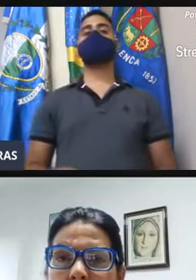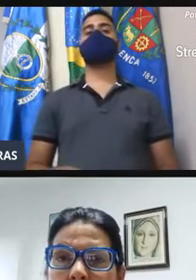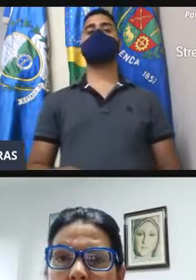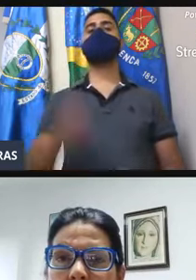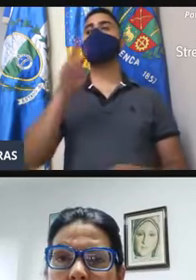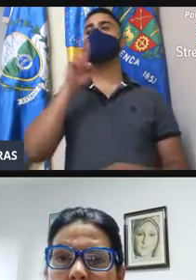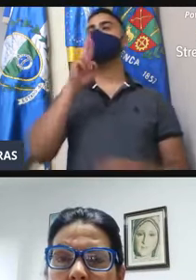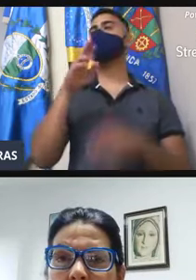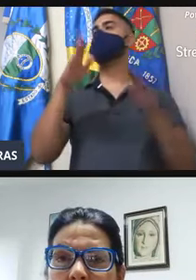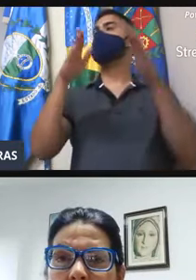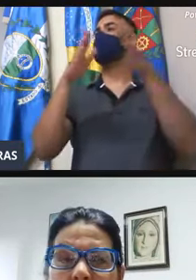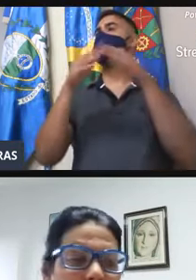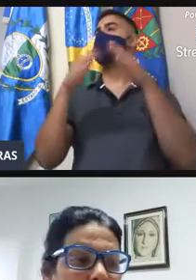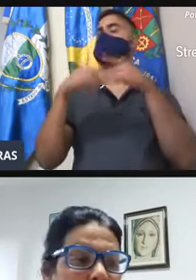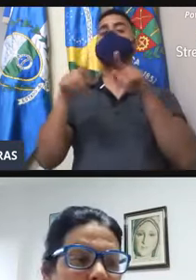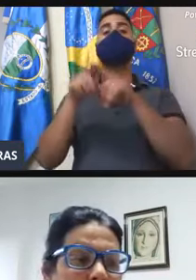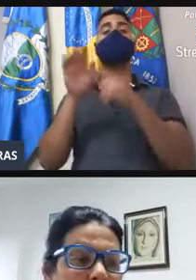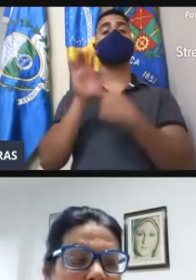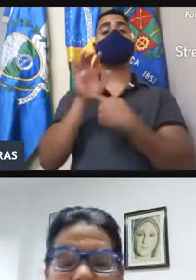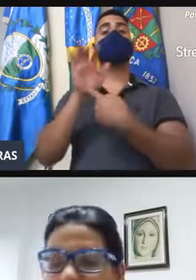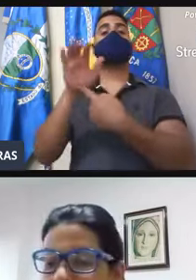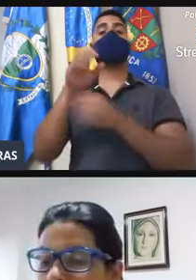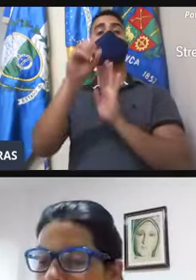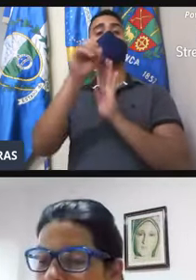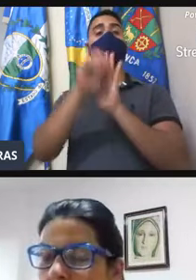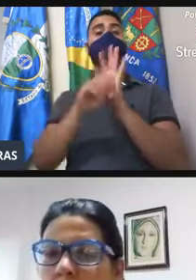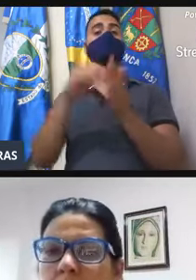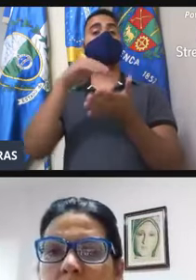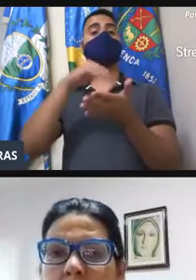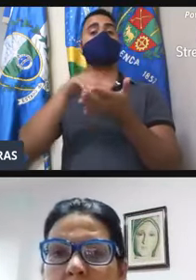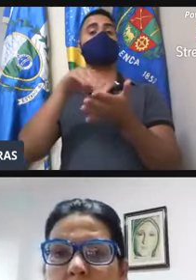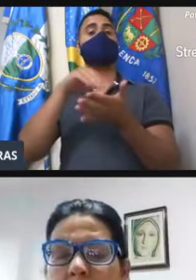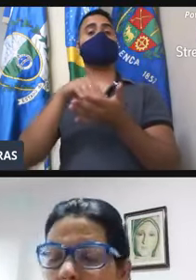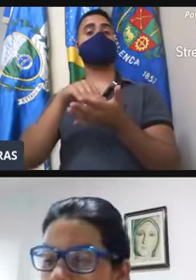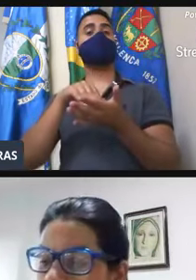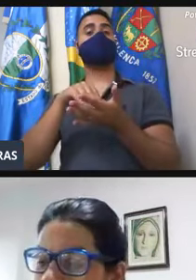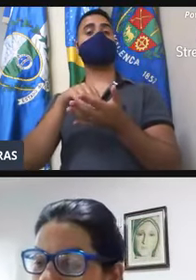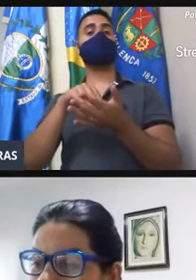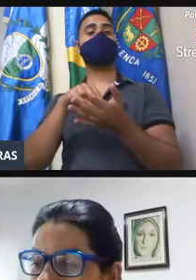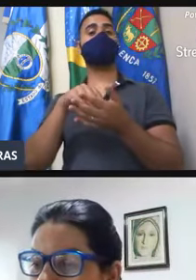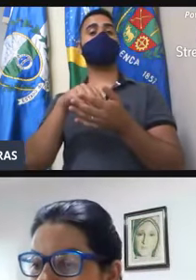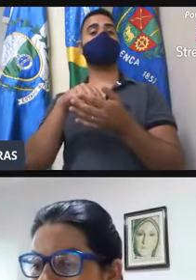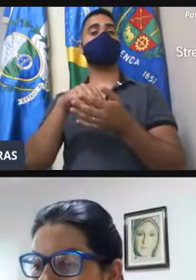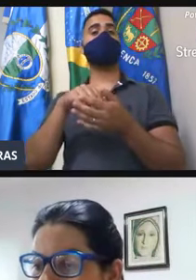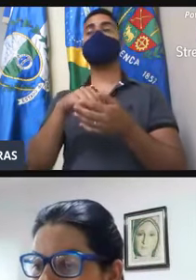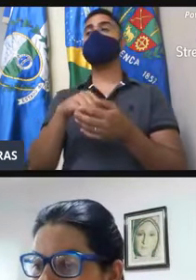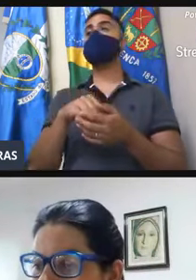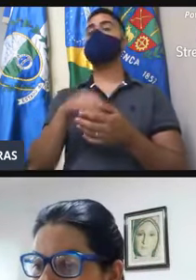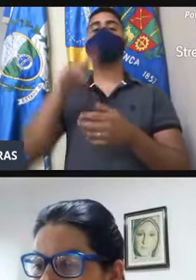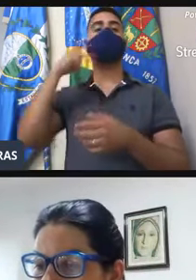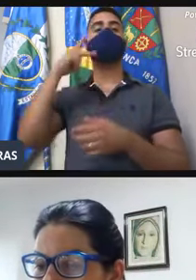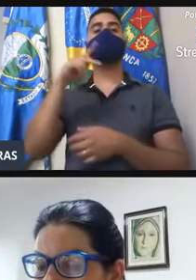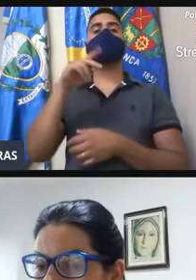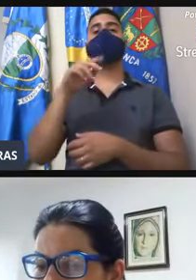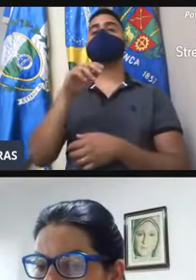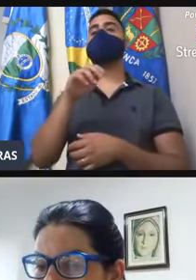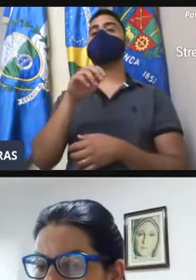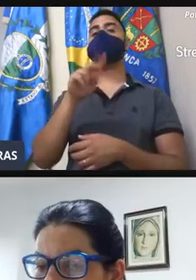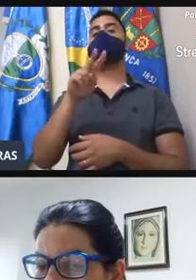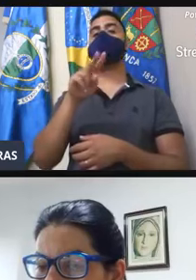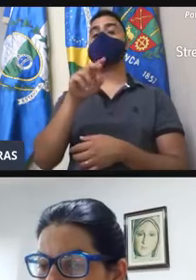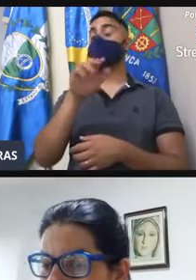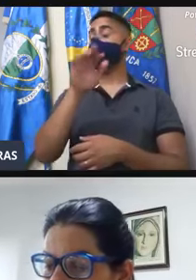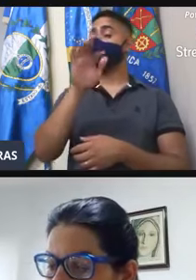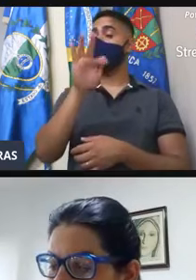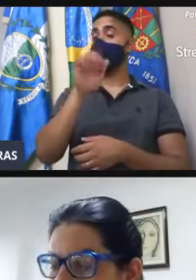Resposta aos requerimentos e indicações, ofício da secretária municipal de administração, a vereadora Fabiane Vasconcelos,